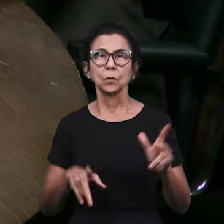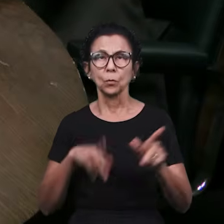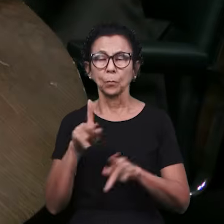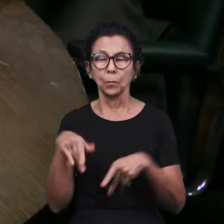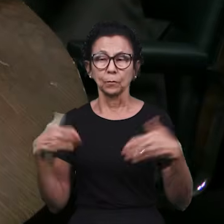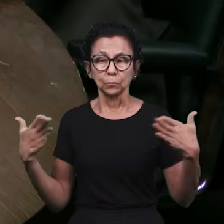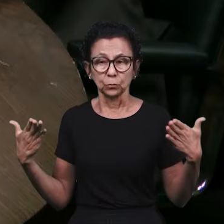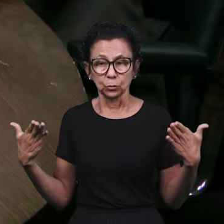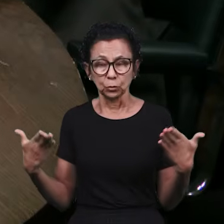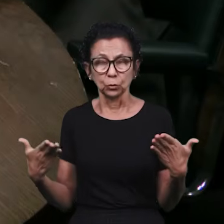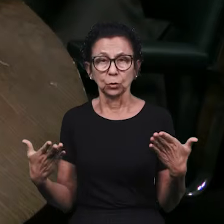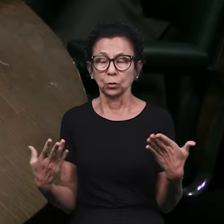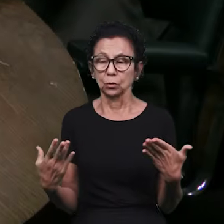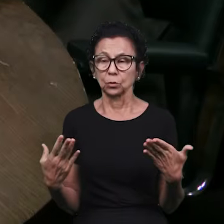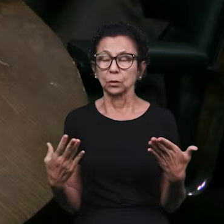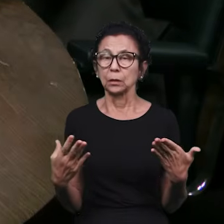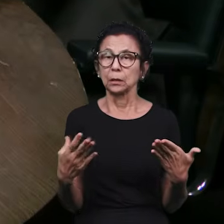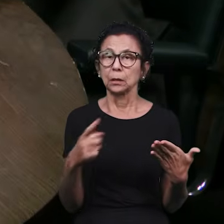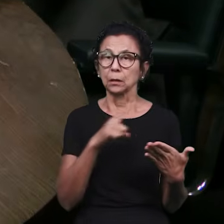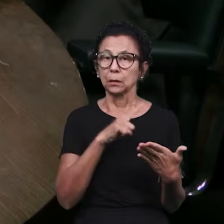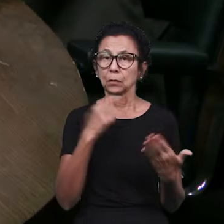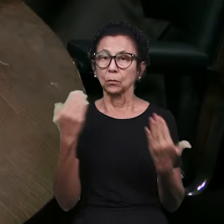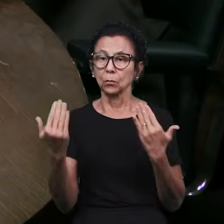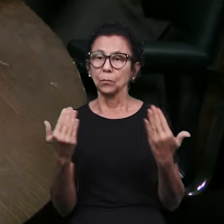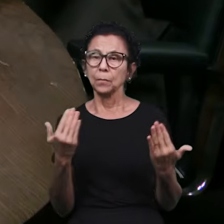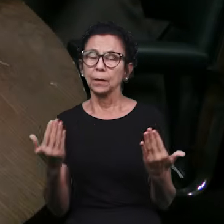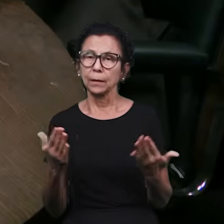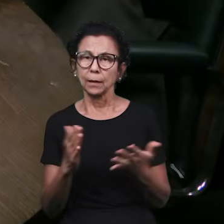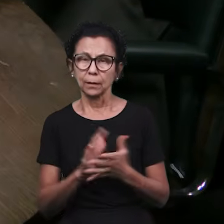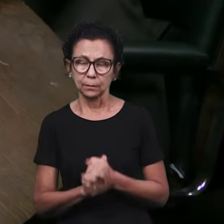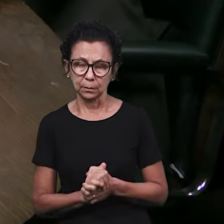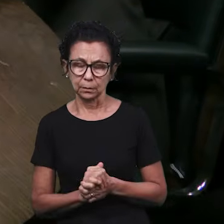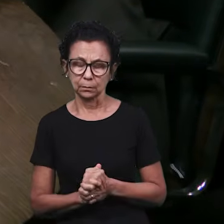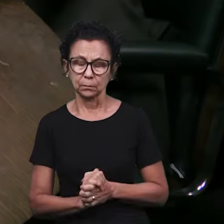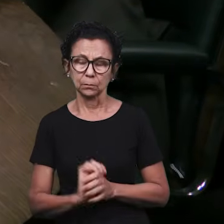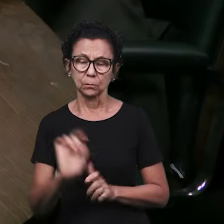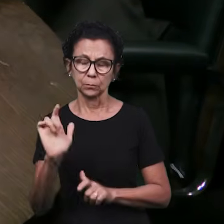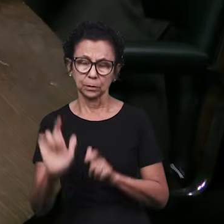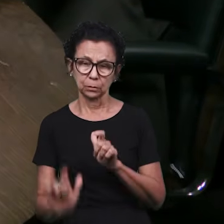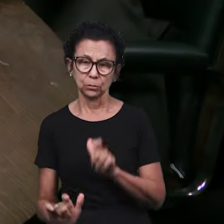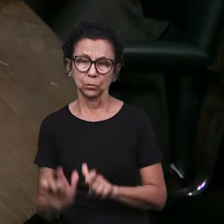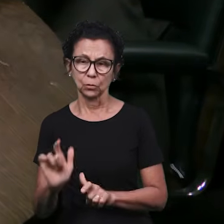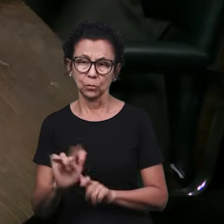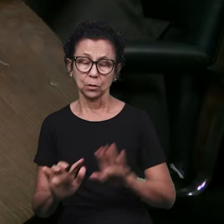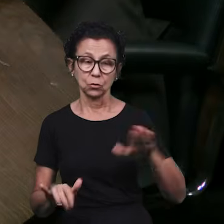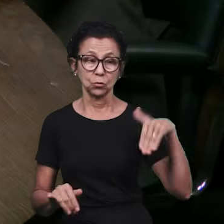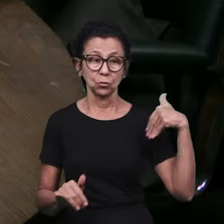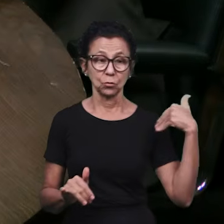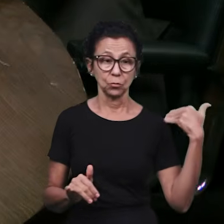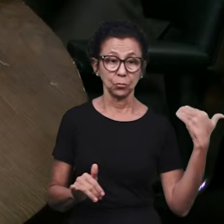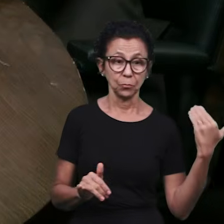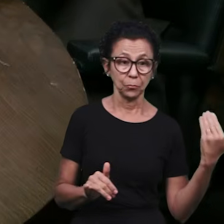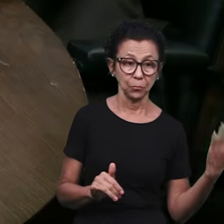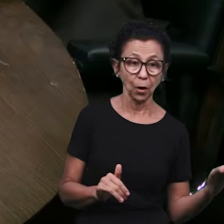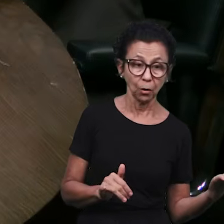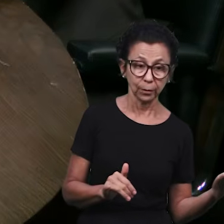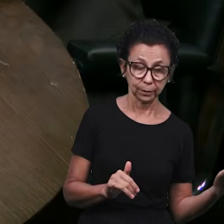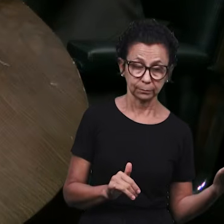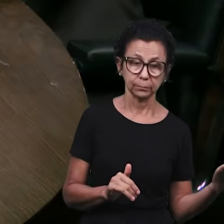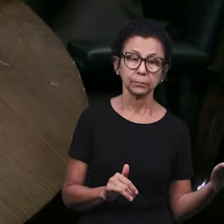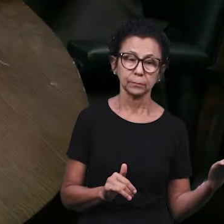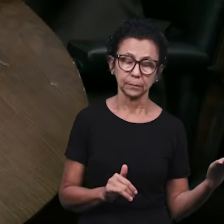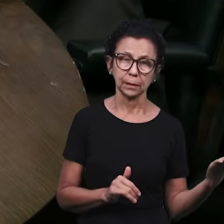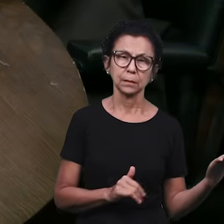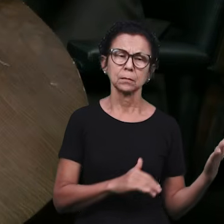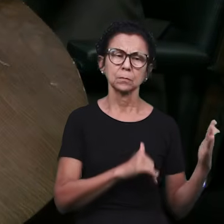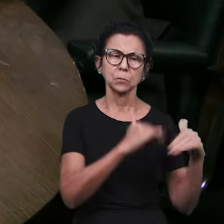lá fora. O mundo lá fora você vai ver pessoas que prosperam, pessoas que têm Sim. riqueza, que têm sabedoria, mas isso é